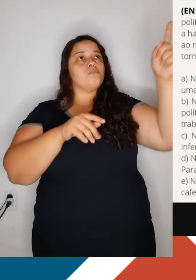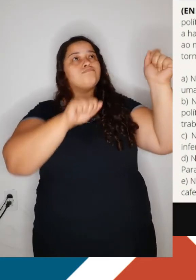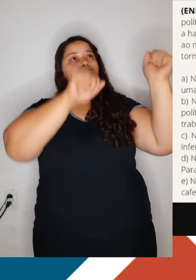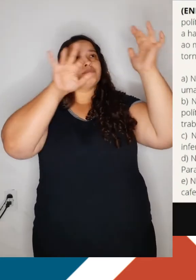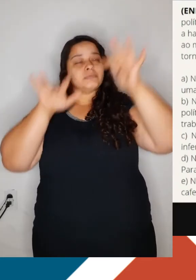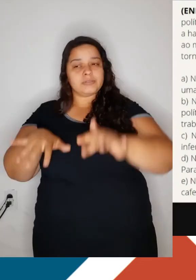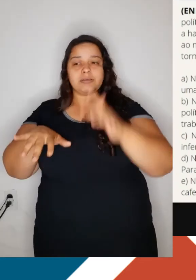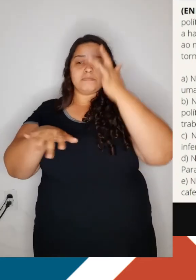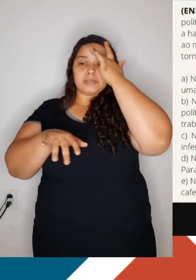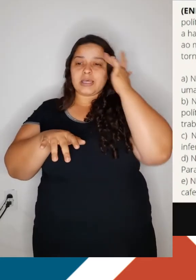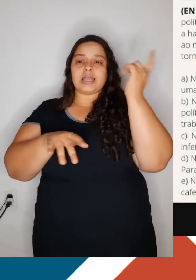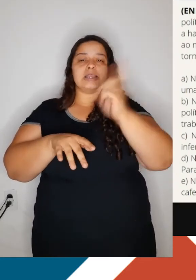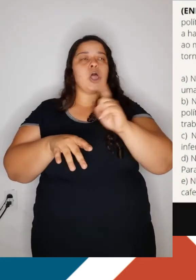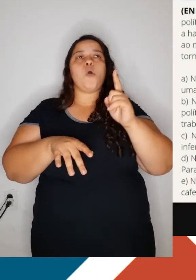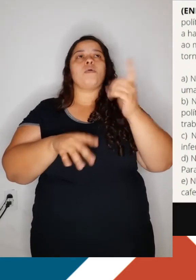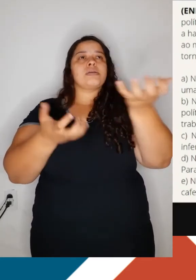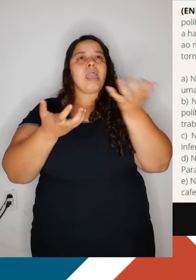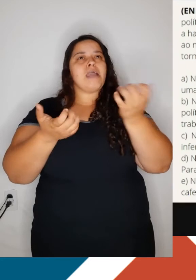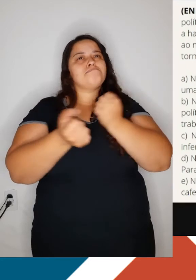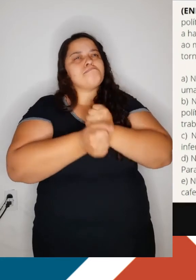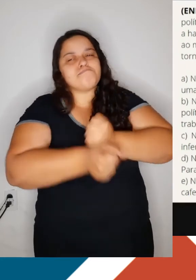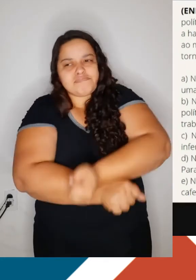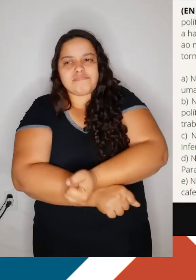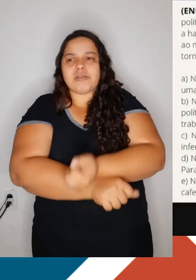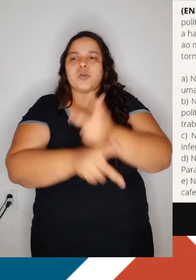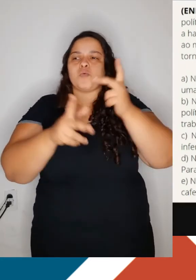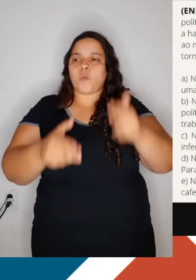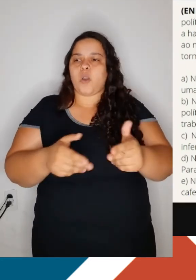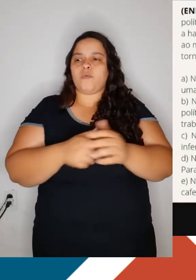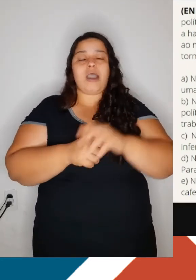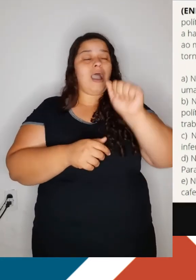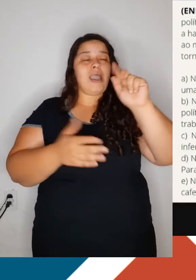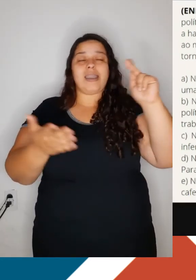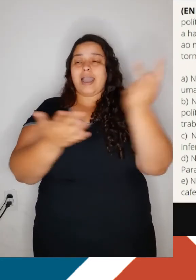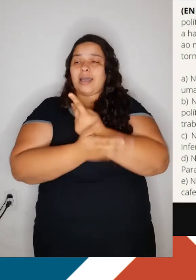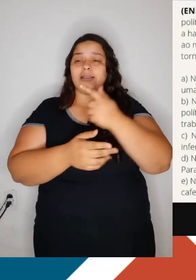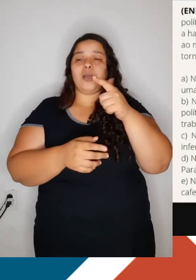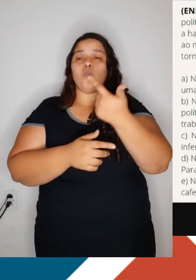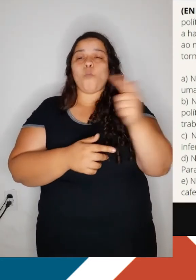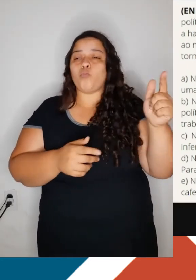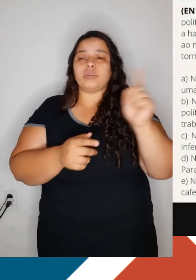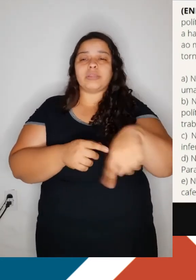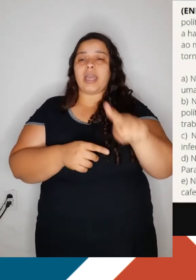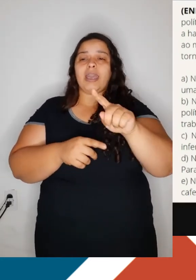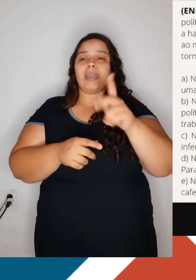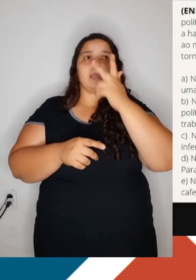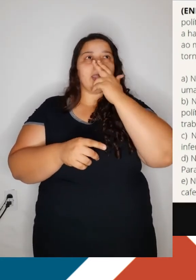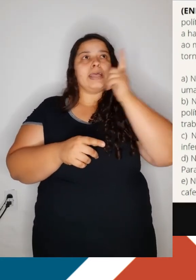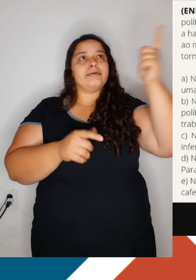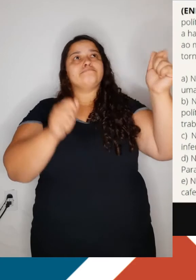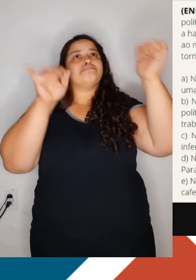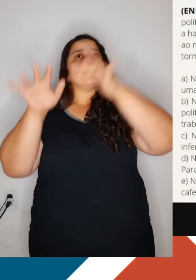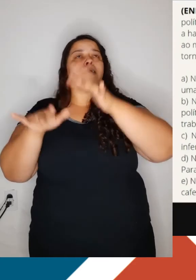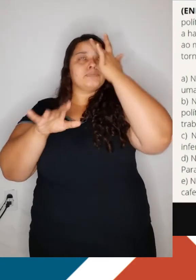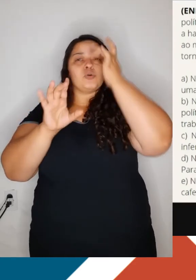dos imigrantes se rebelou contra a superexploração do trabalho. A letra A está incorreta, uma vez que não se formou um mercado